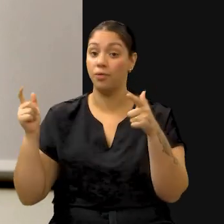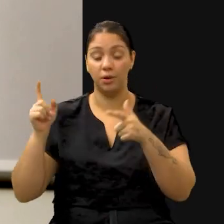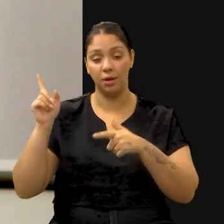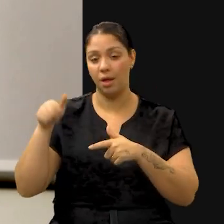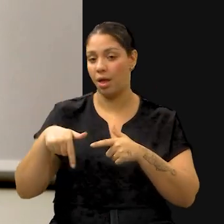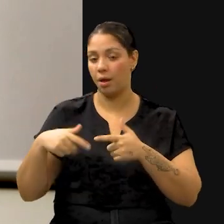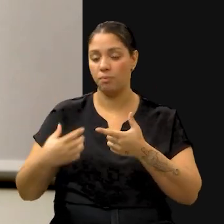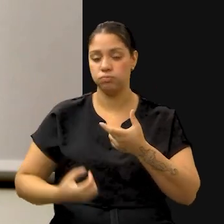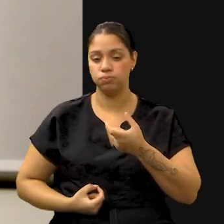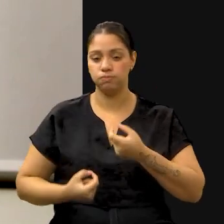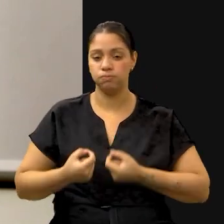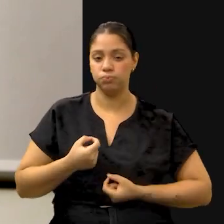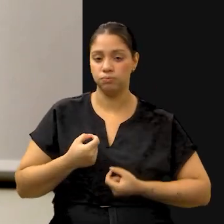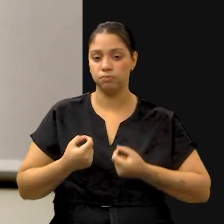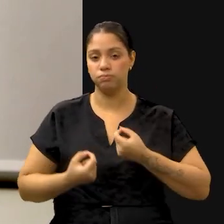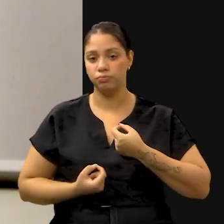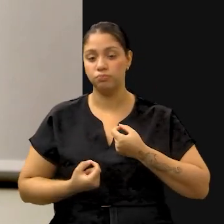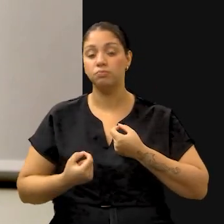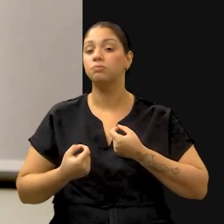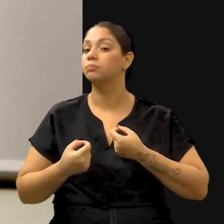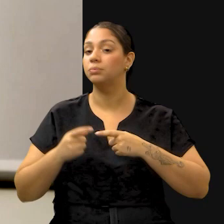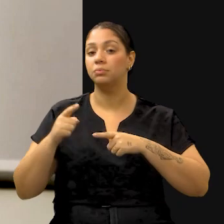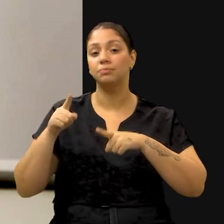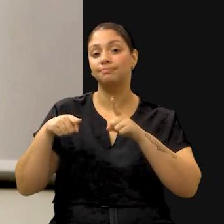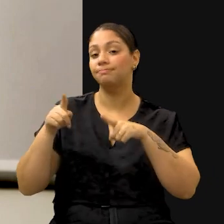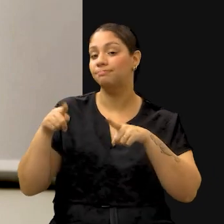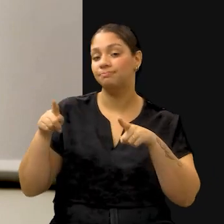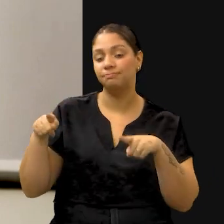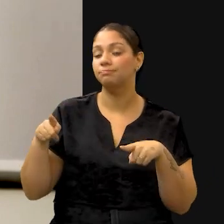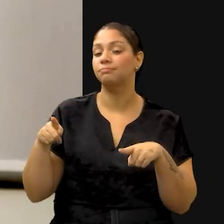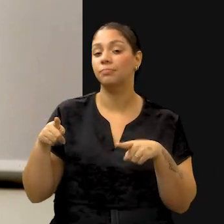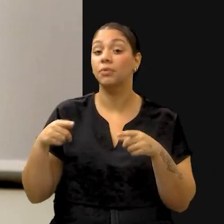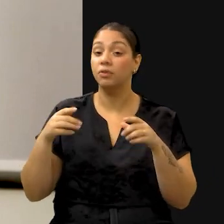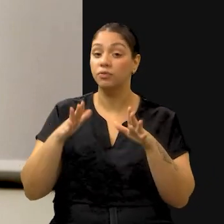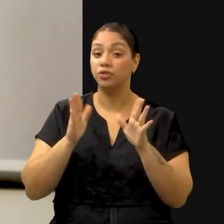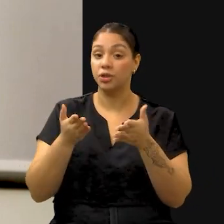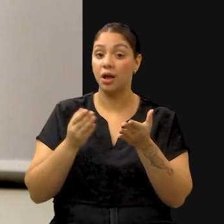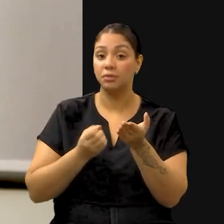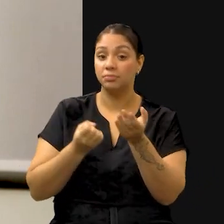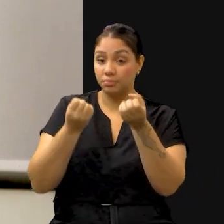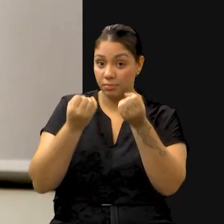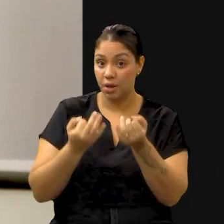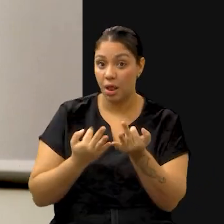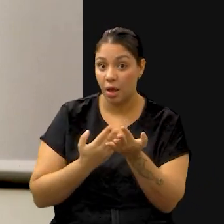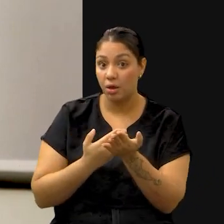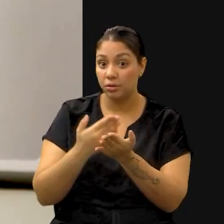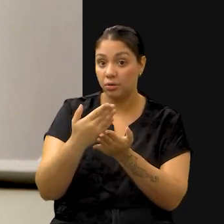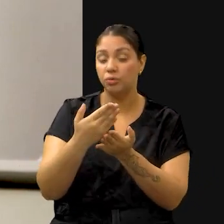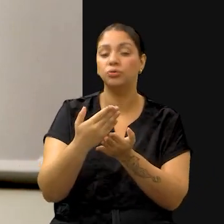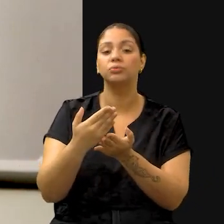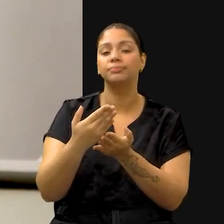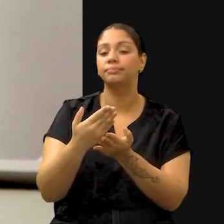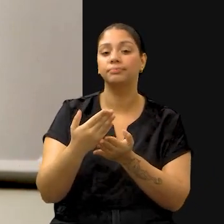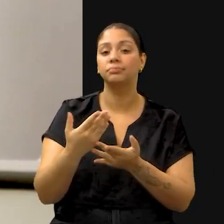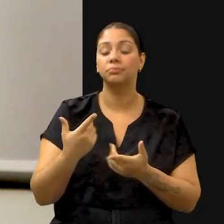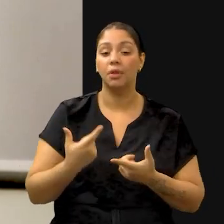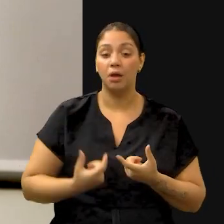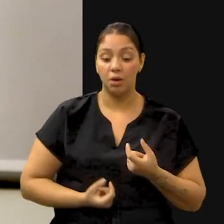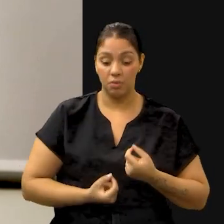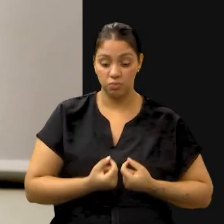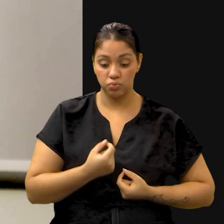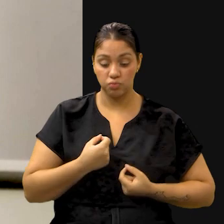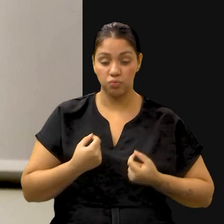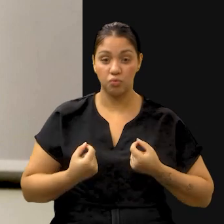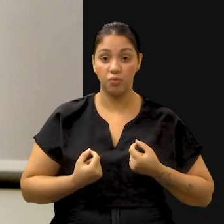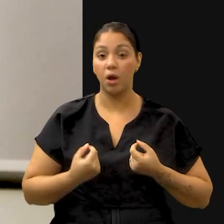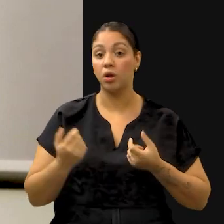de tumores esporádicos, e assim como você citou nessa introdução do nosso programa, os tumores em